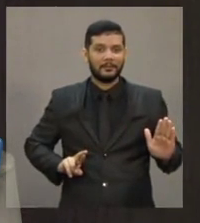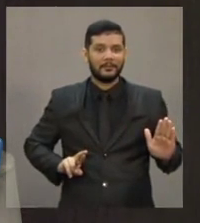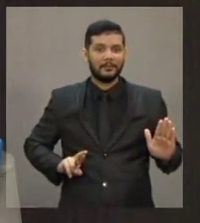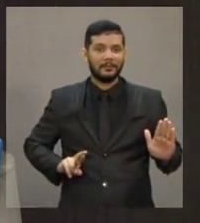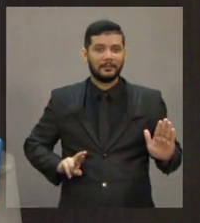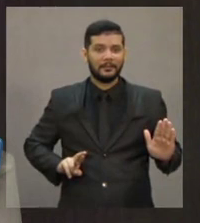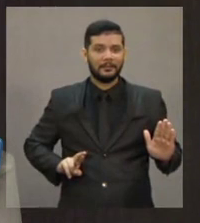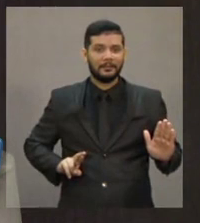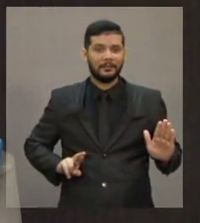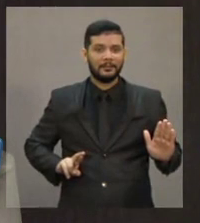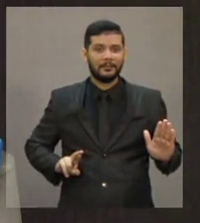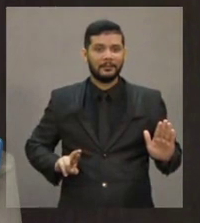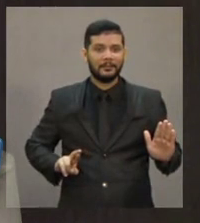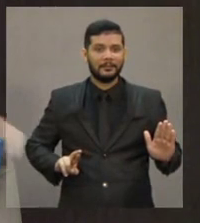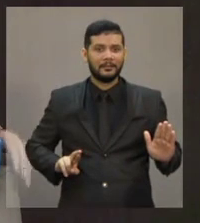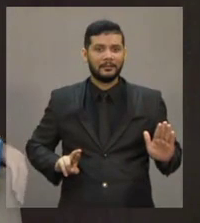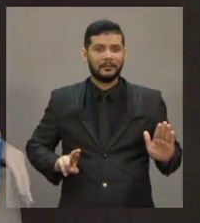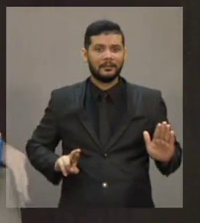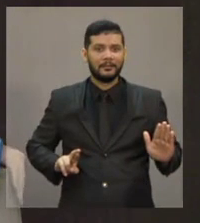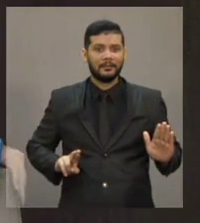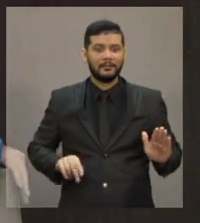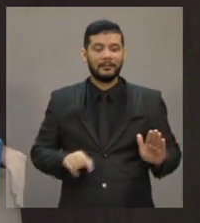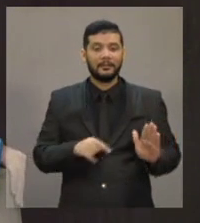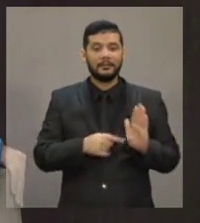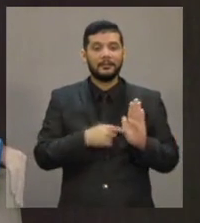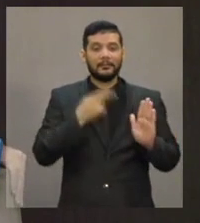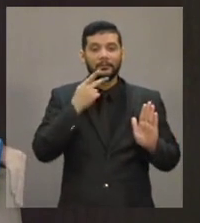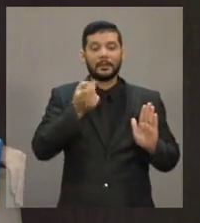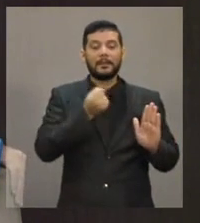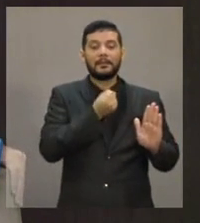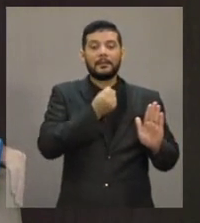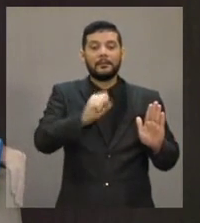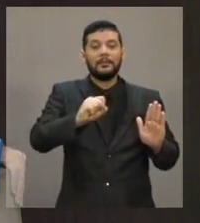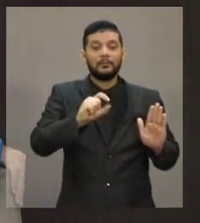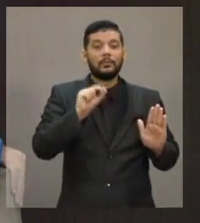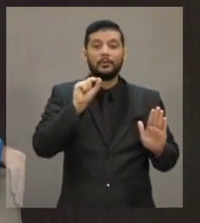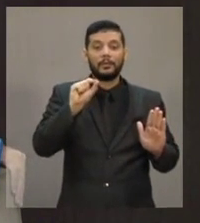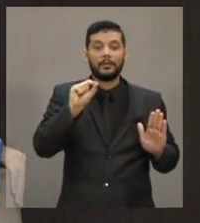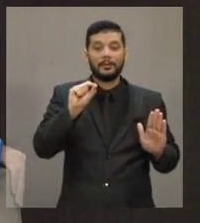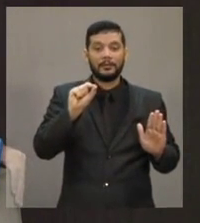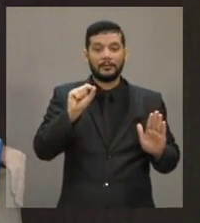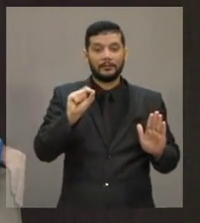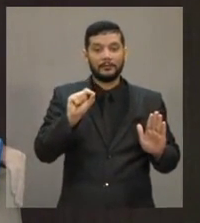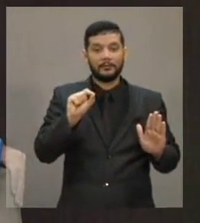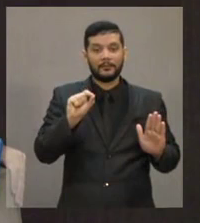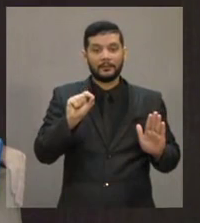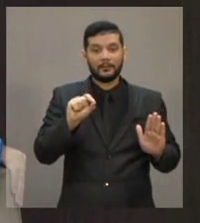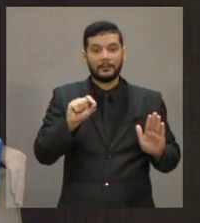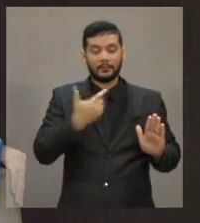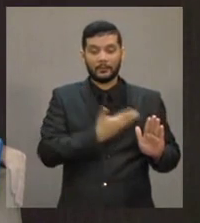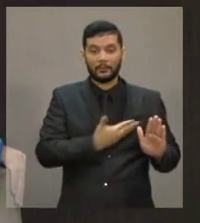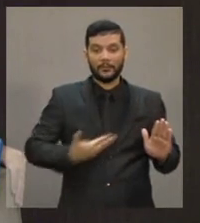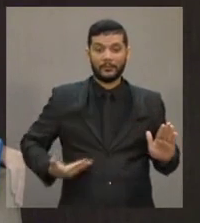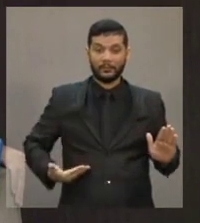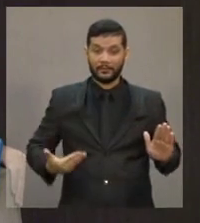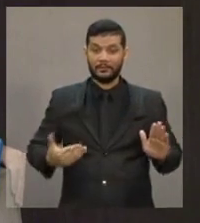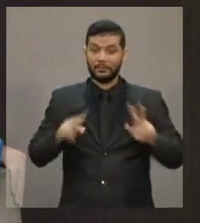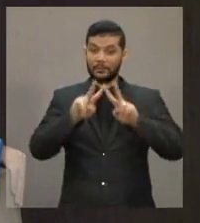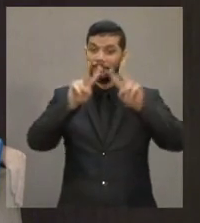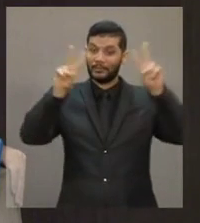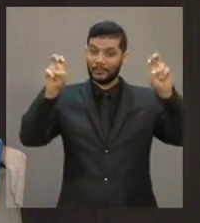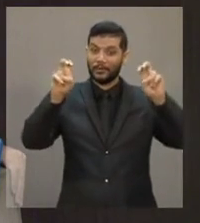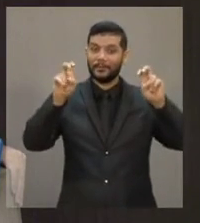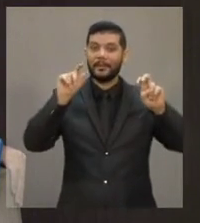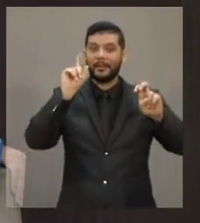só para me despedir, concluir, deputado. Ela advoga a laicidade do Estado. Eu queria aqui dizer